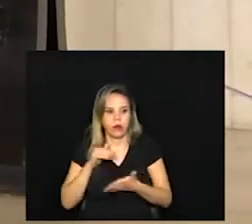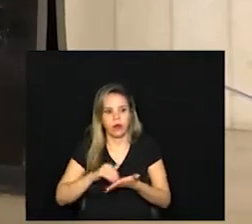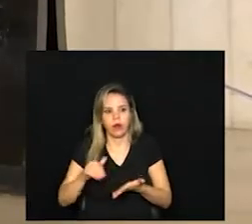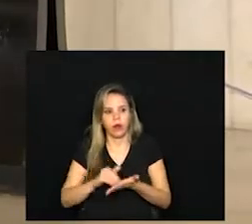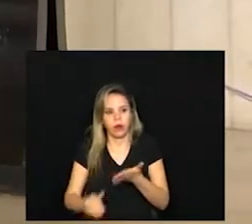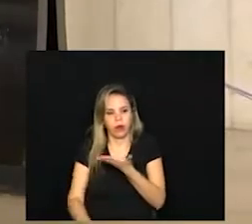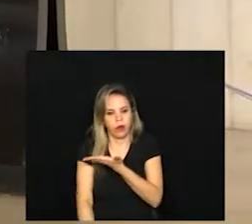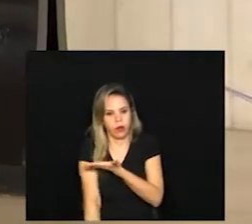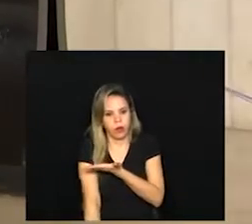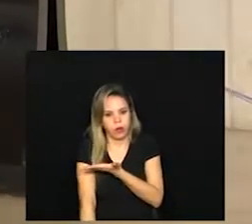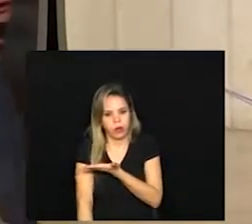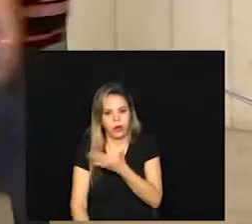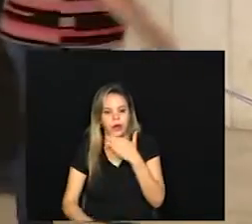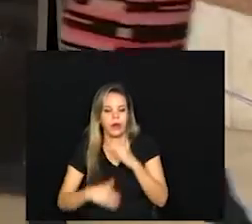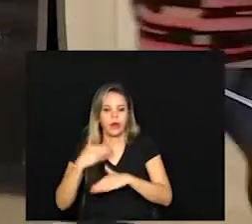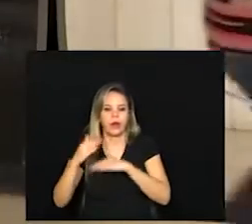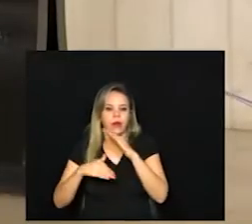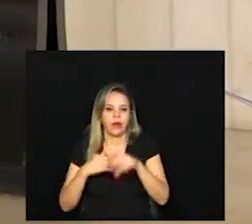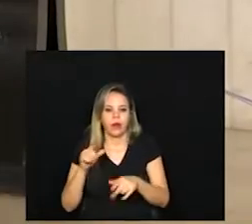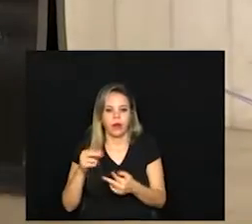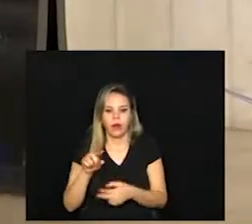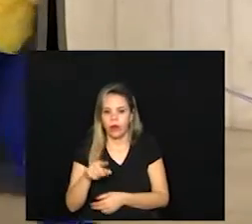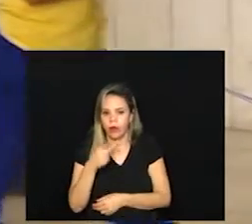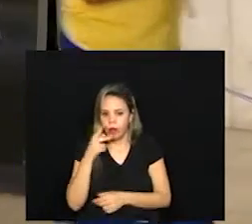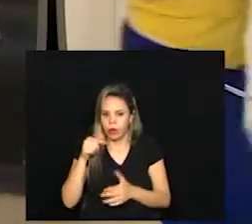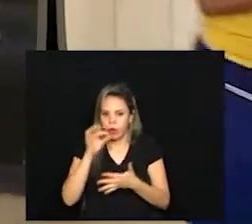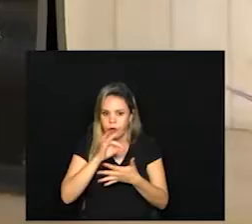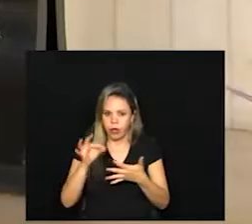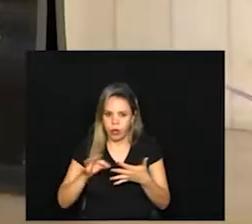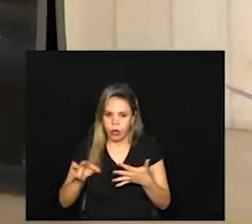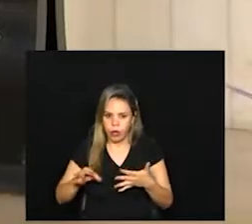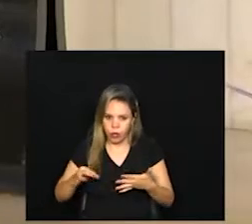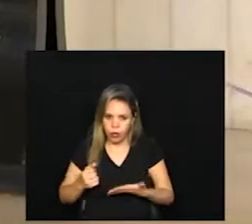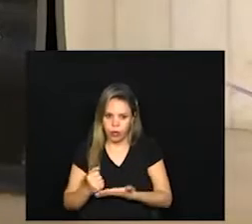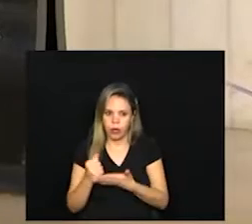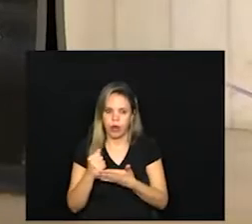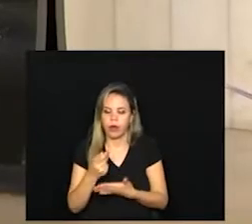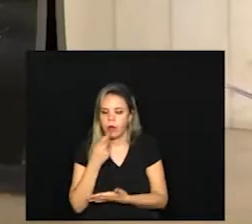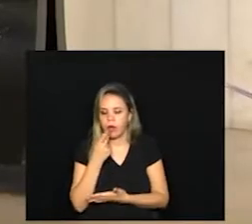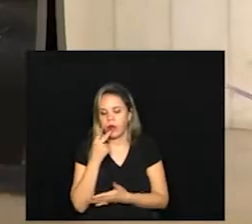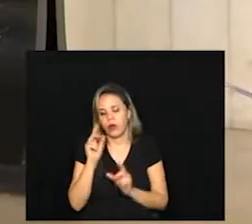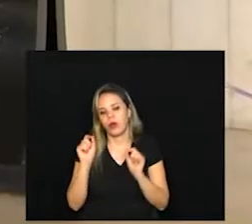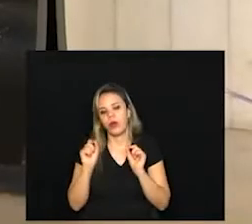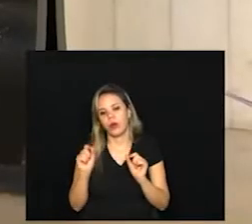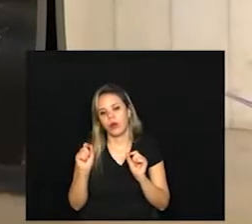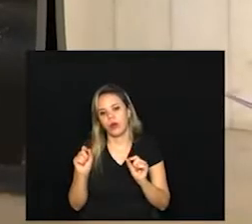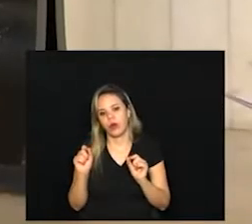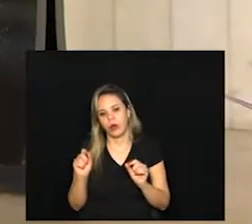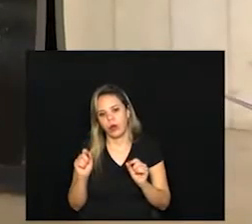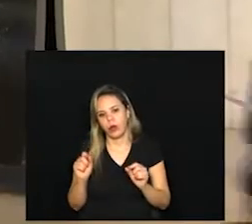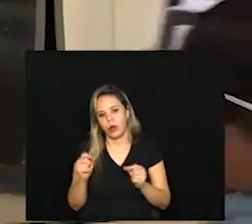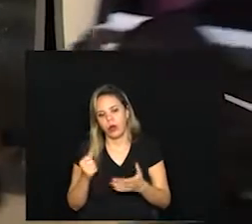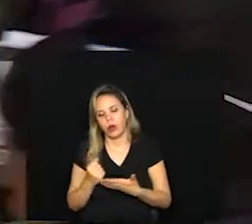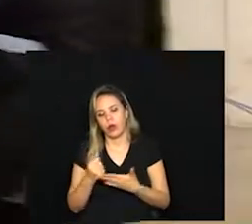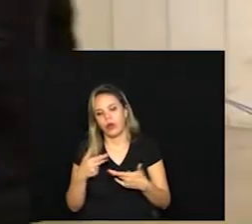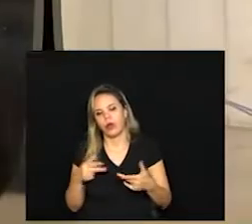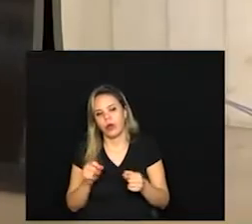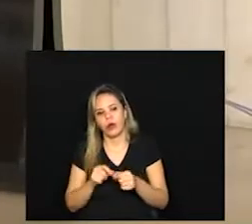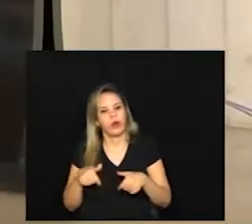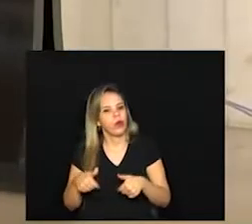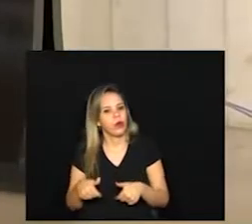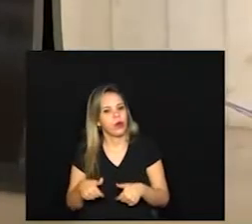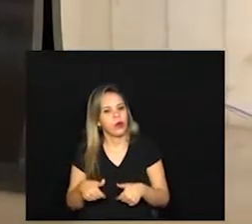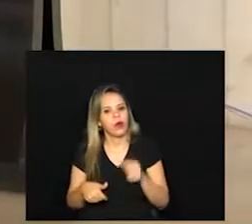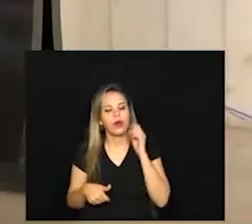Secretaria está desenvolvendo, como você disse, uma série de ações. E quem vai falar a respeito dessa situação,